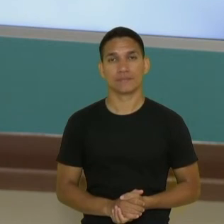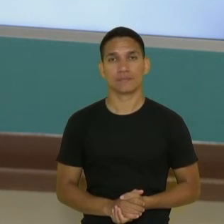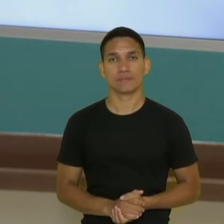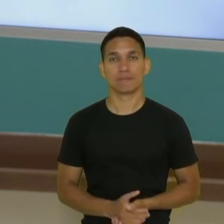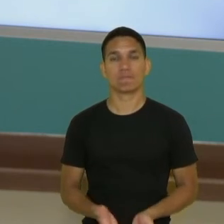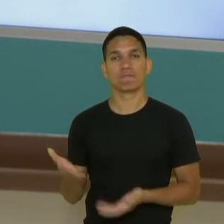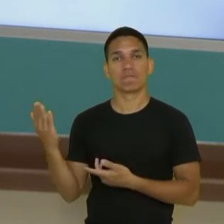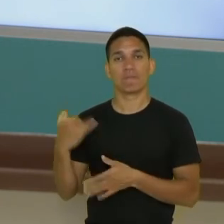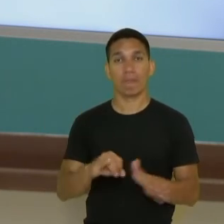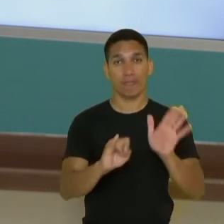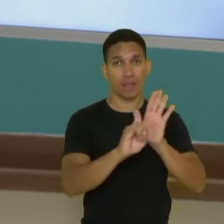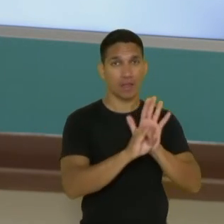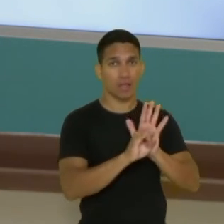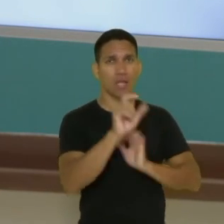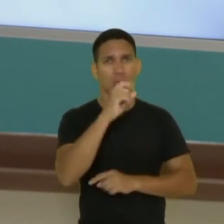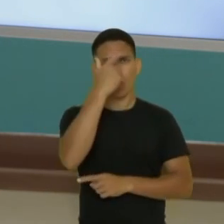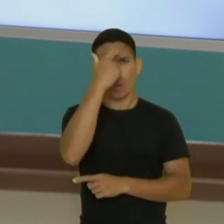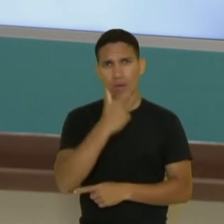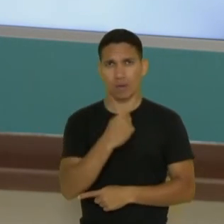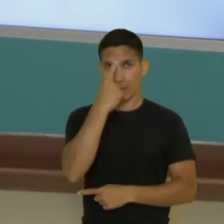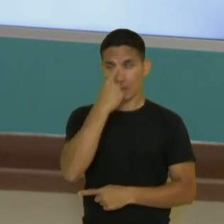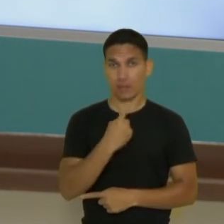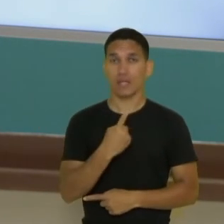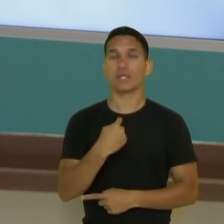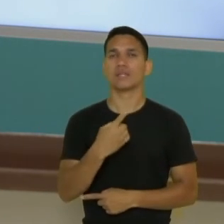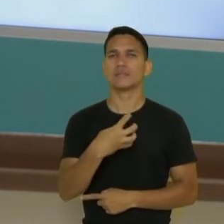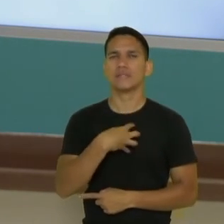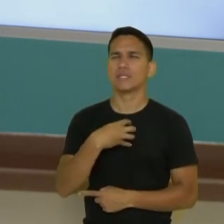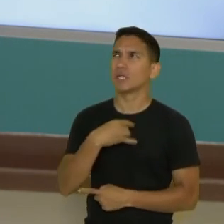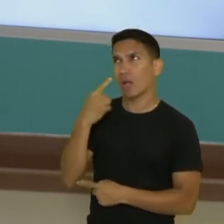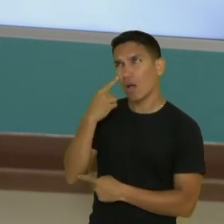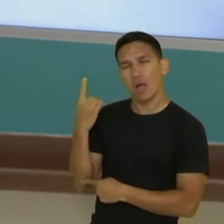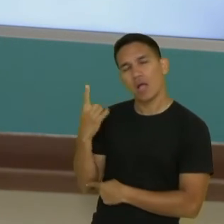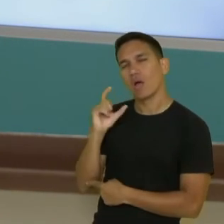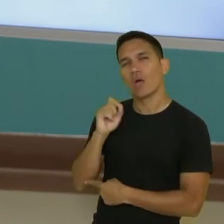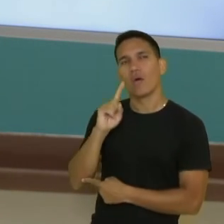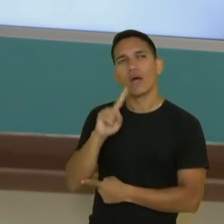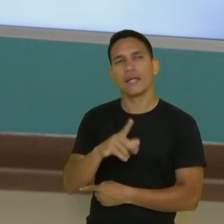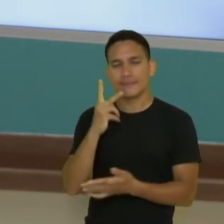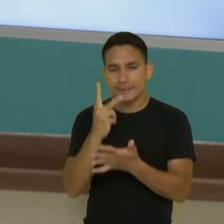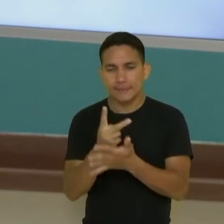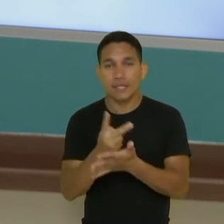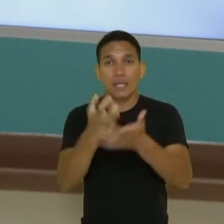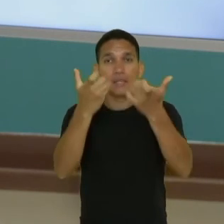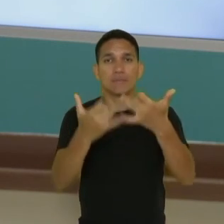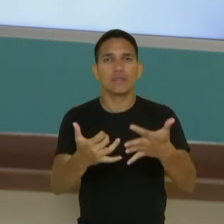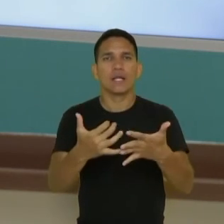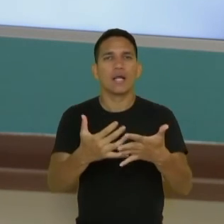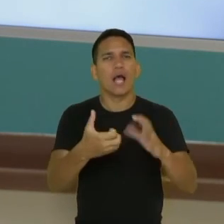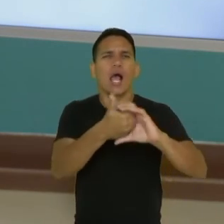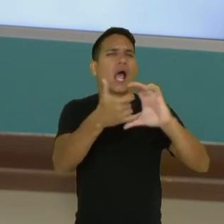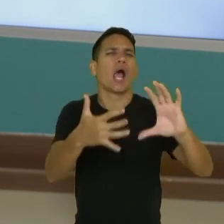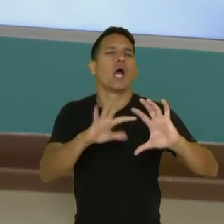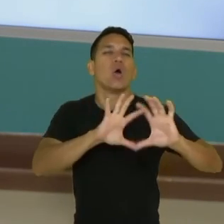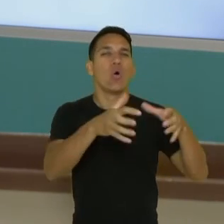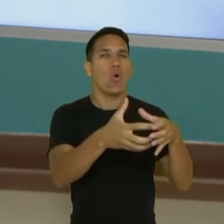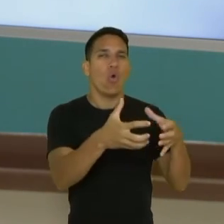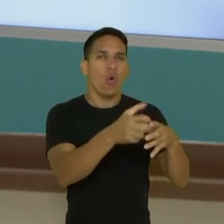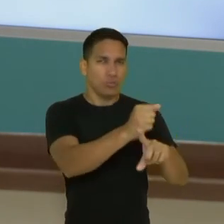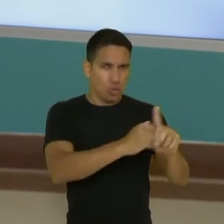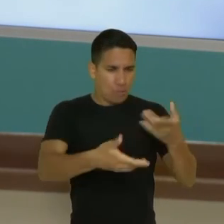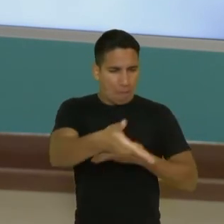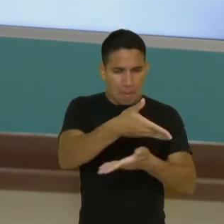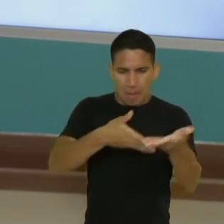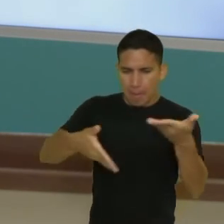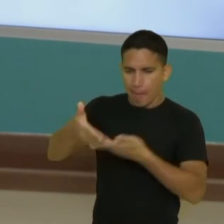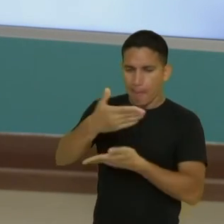A identidade, quando a gente fala em identidade, a gente sempre fala na característica de um grupo social que partilha